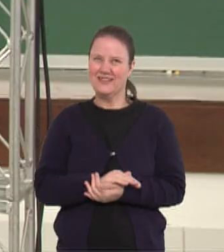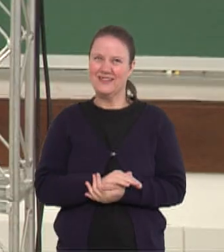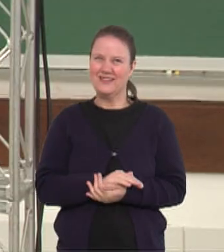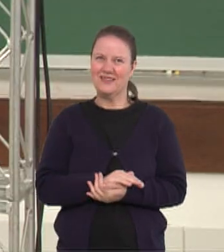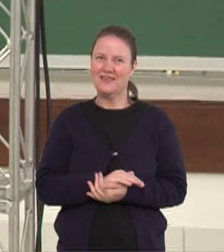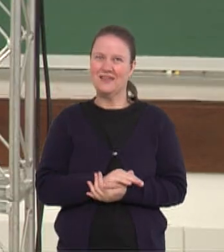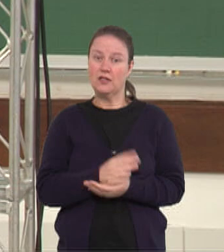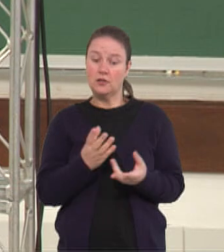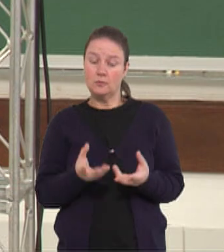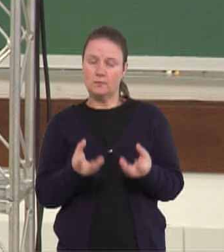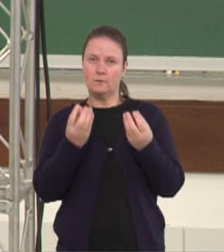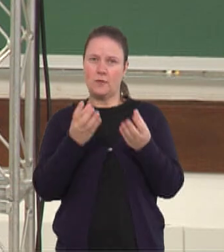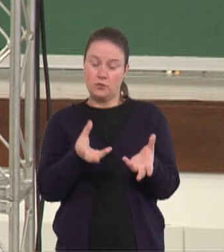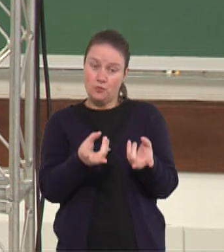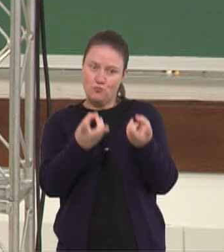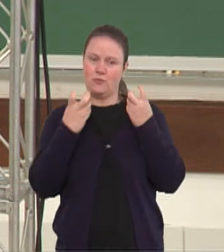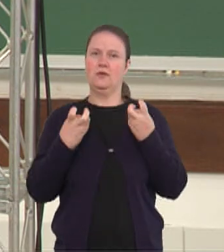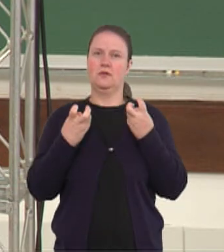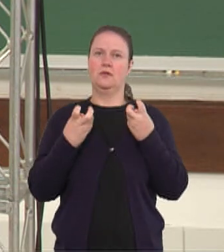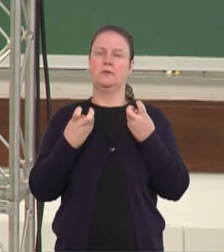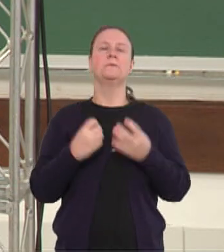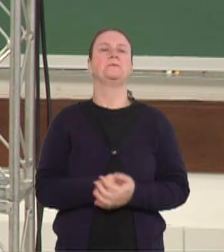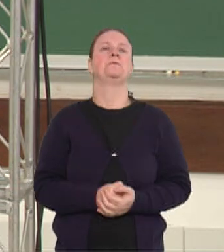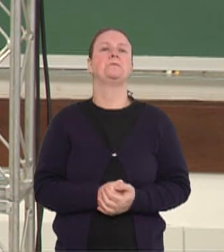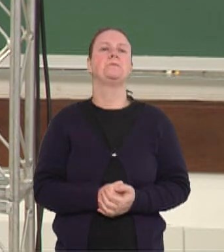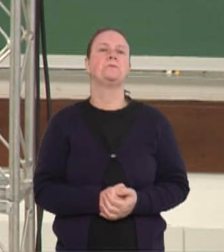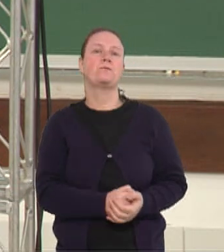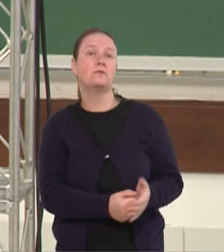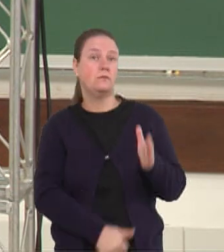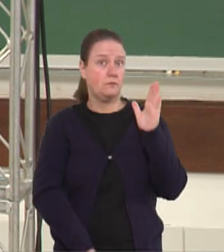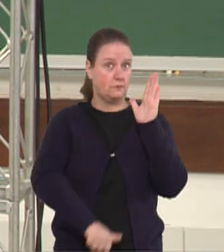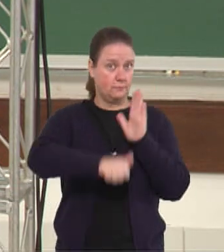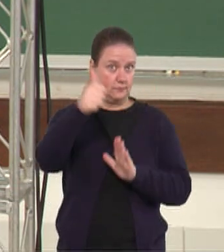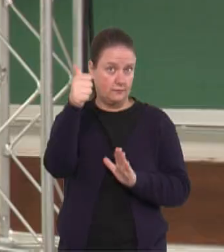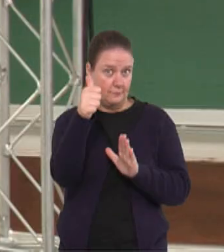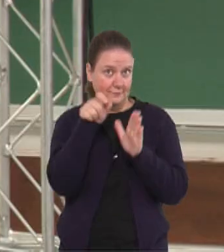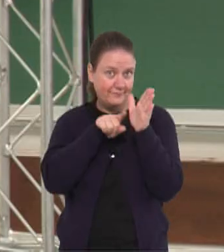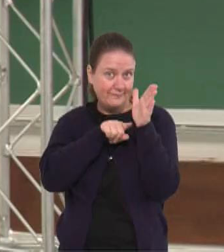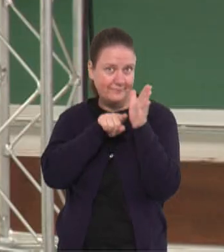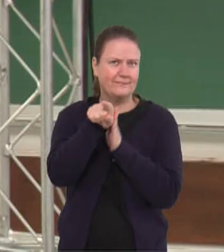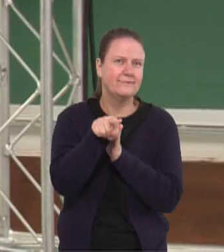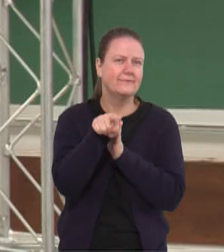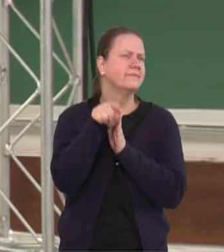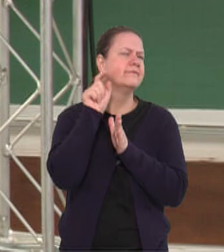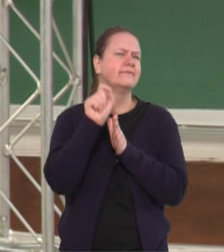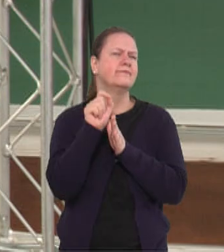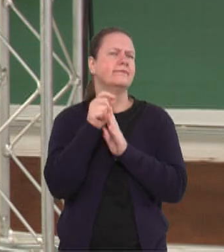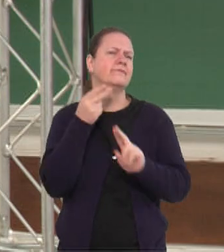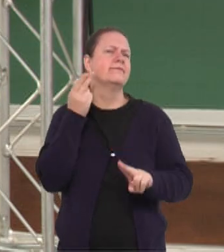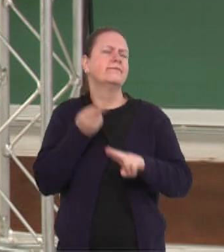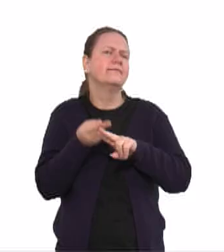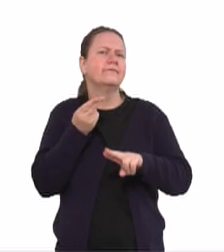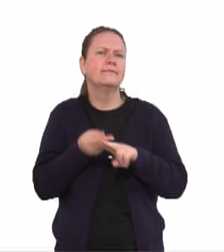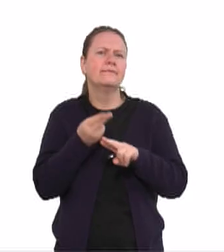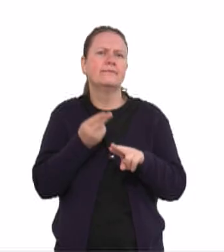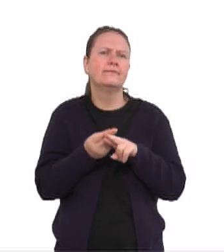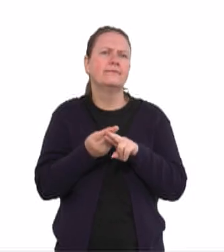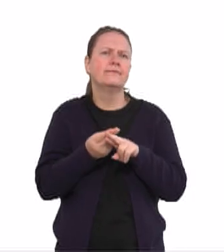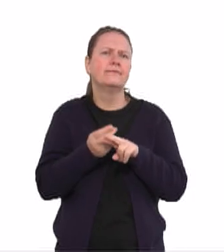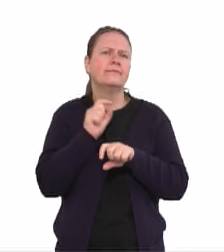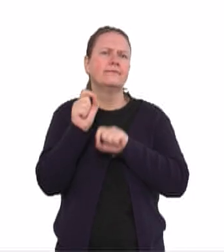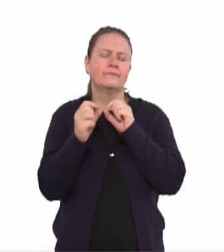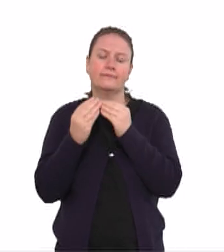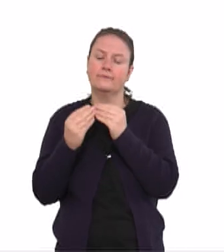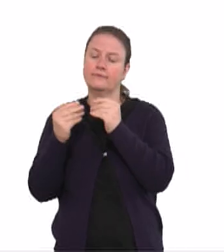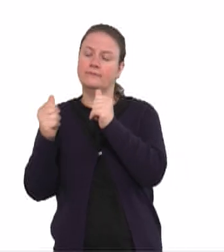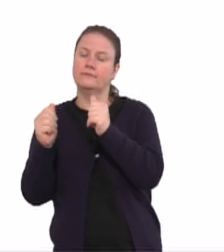certo? Agora vamos lá para o primeiro quiz. Quando usamos adjetivos para